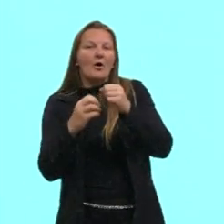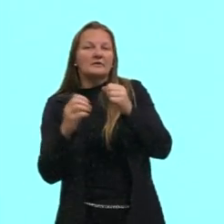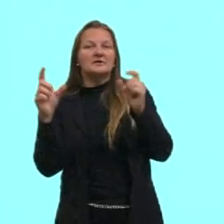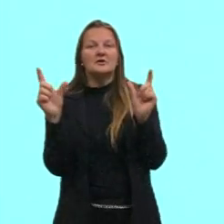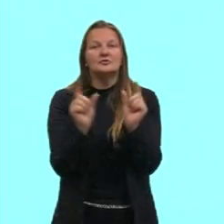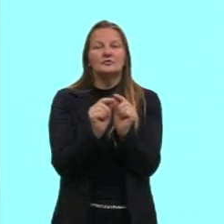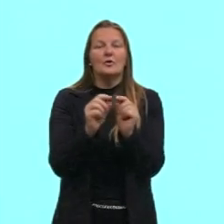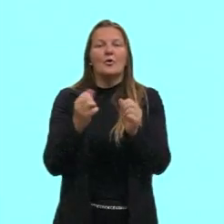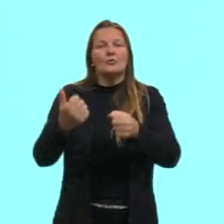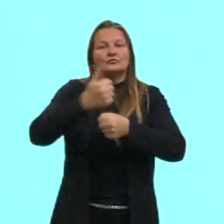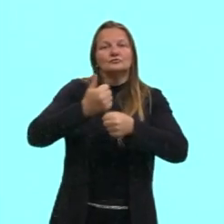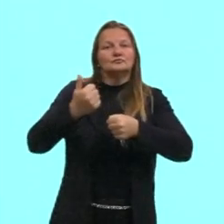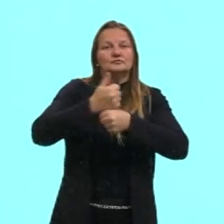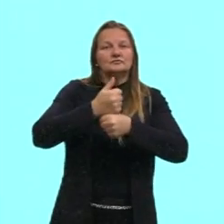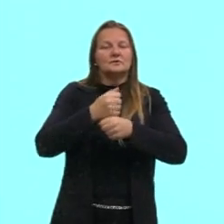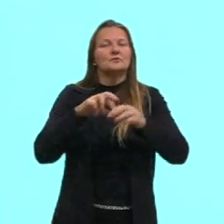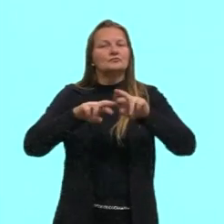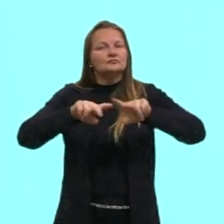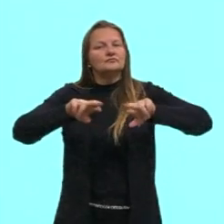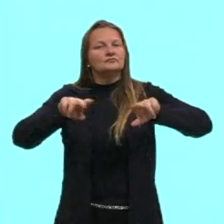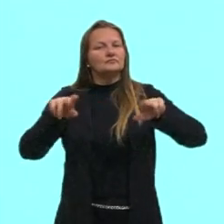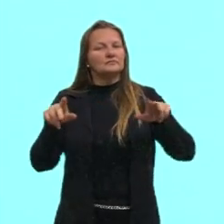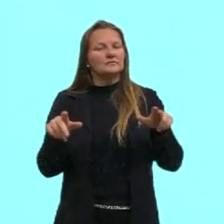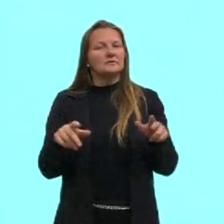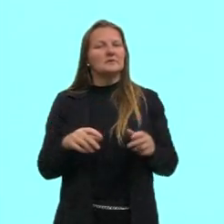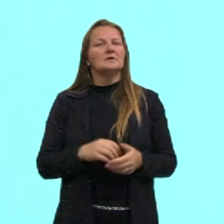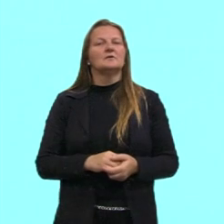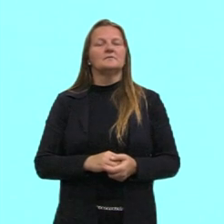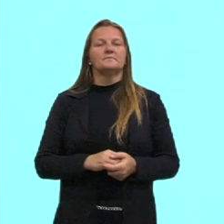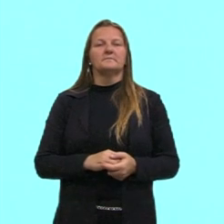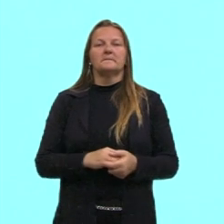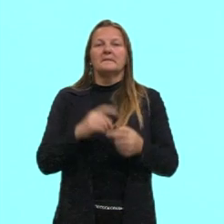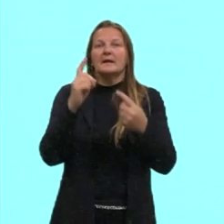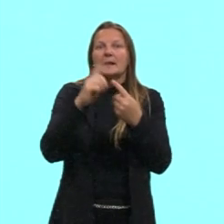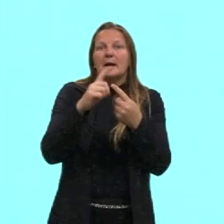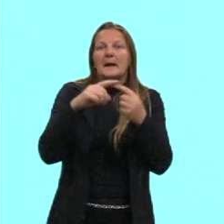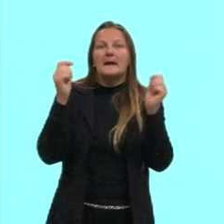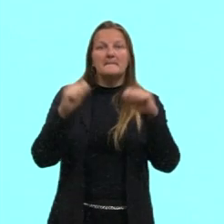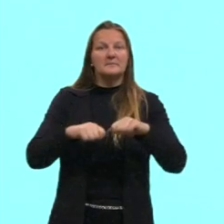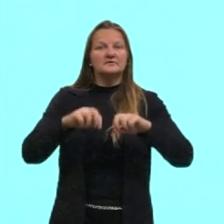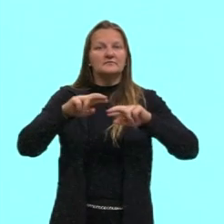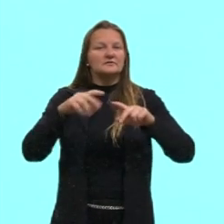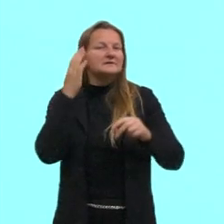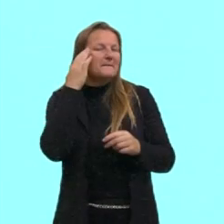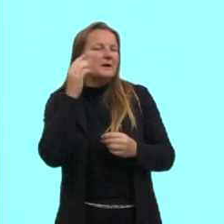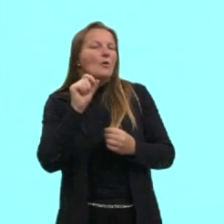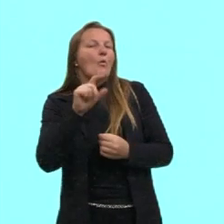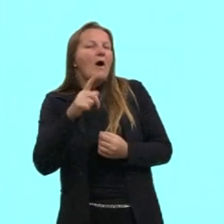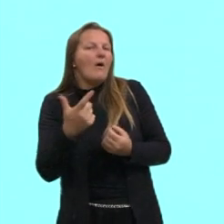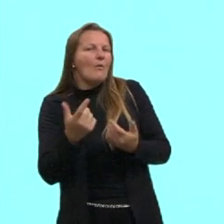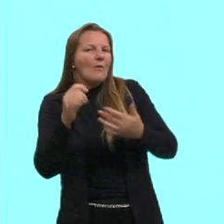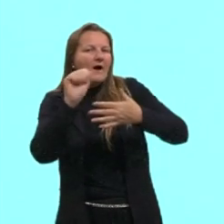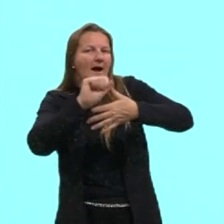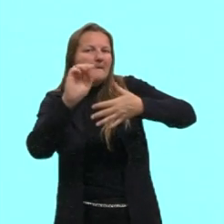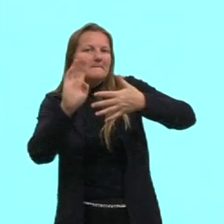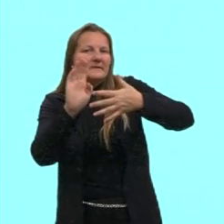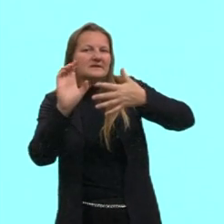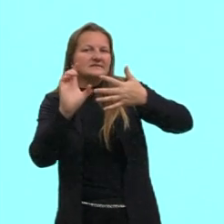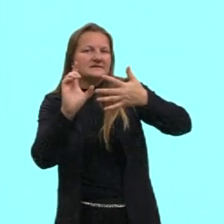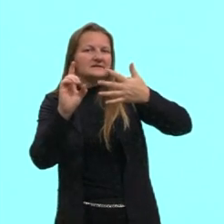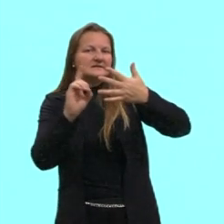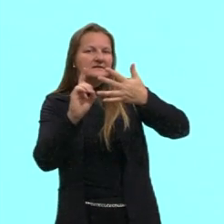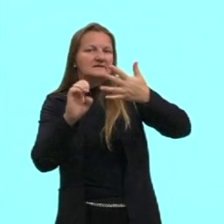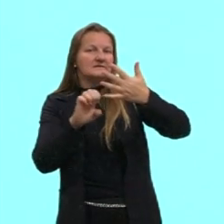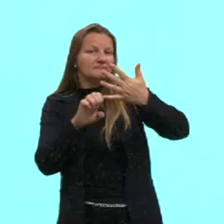substituição e esterificação enfim sabonificação como saber qual questão Qual das alternativas está